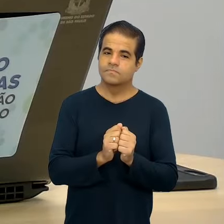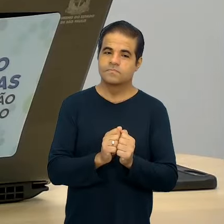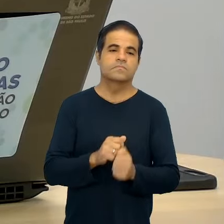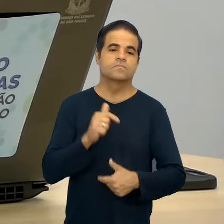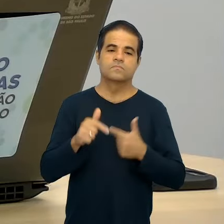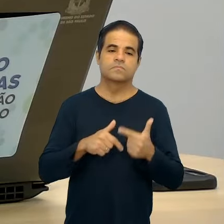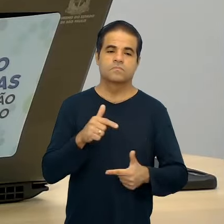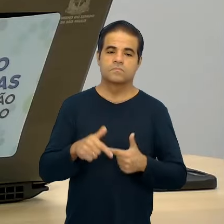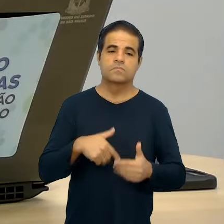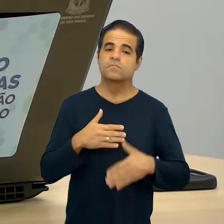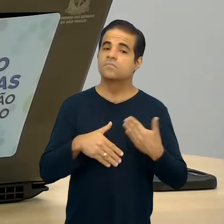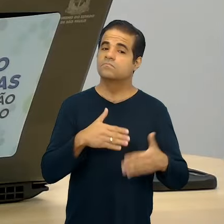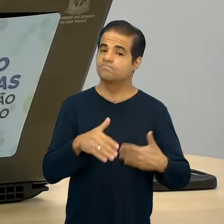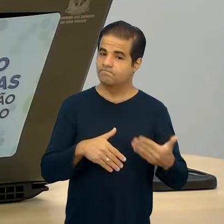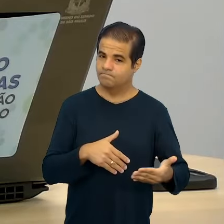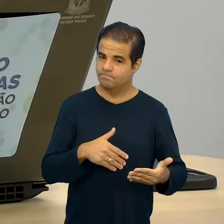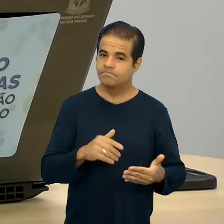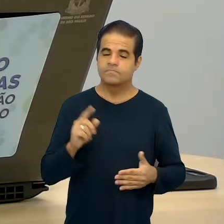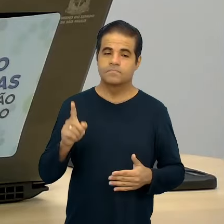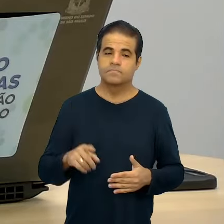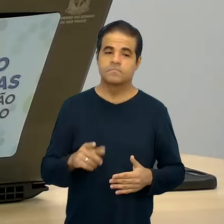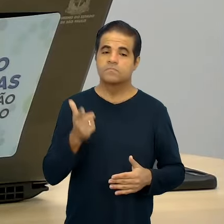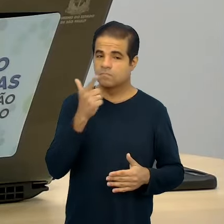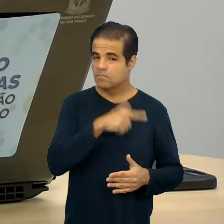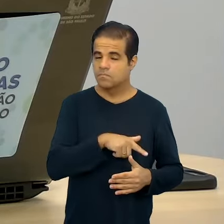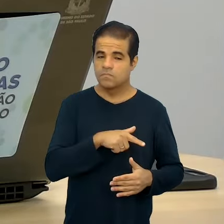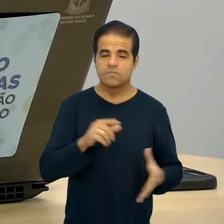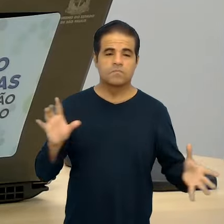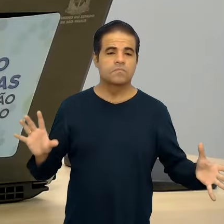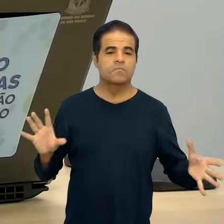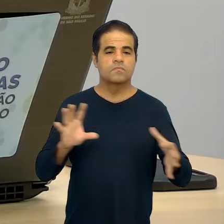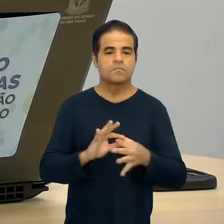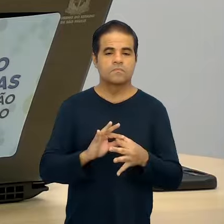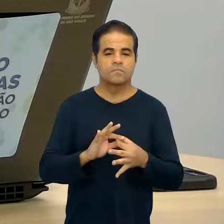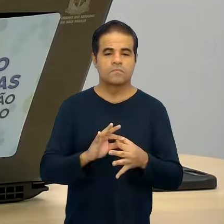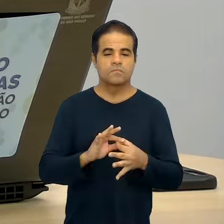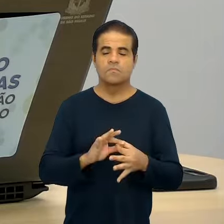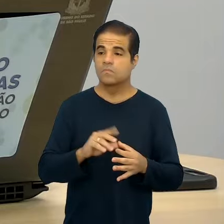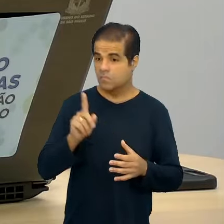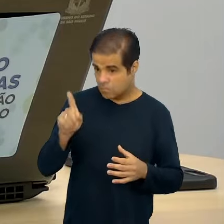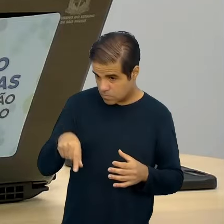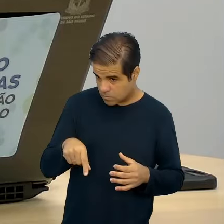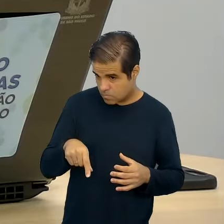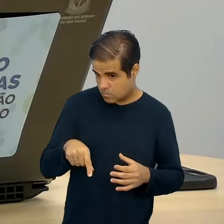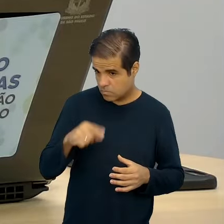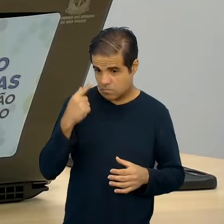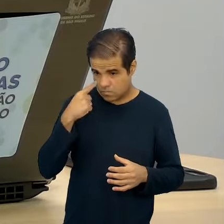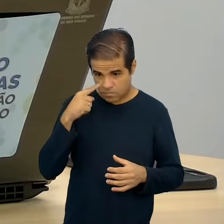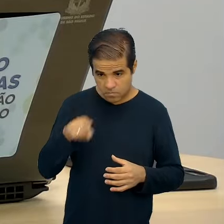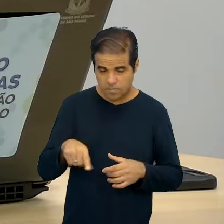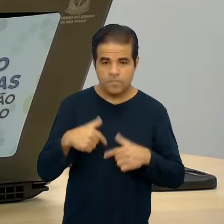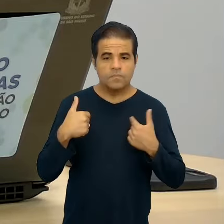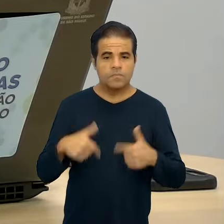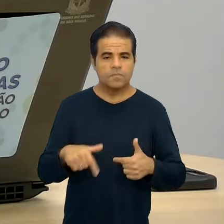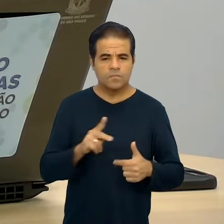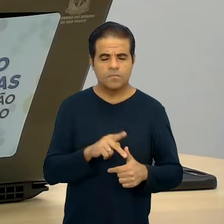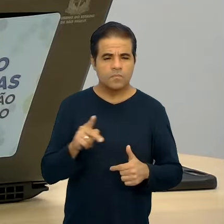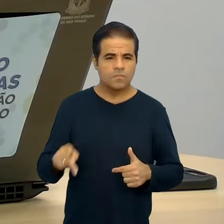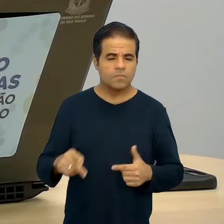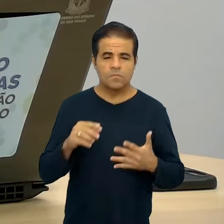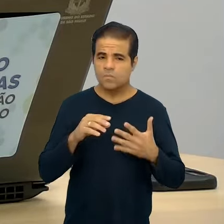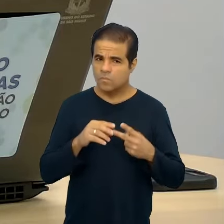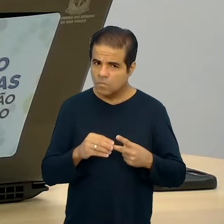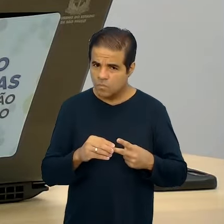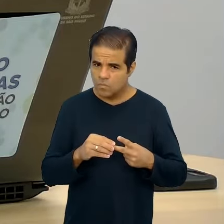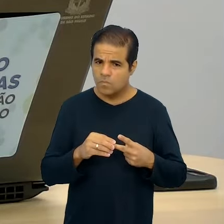Elas vão trabalhando juntas. Então, a gente consegue fazer essa retomada. Ah, vocês estão vendo lá com o professor, sim, lá do componente 2? Isso